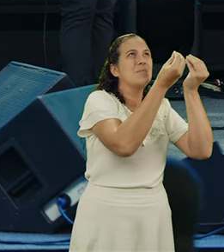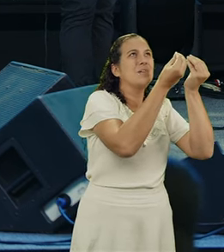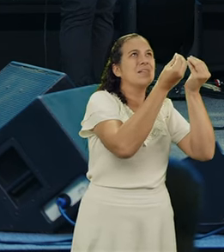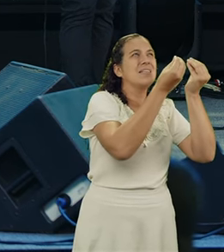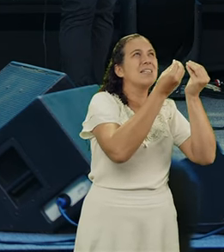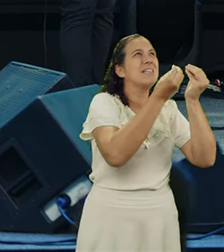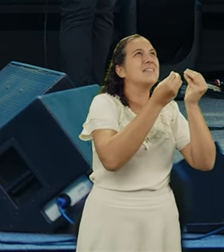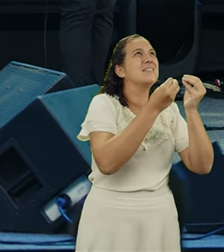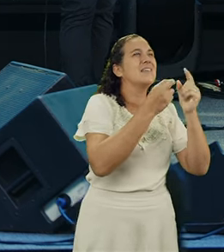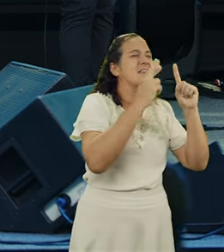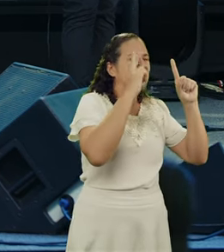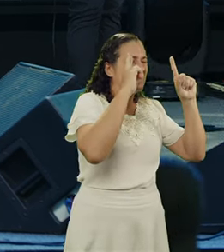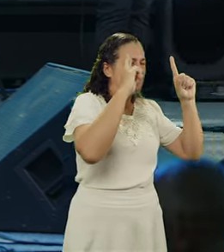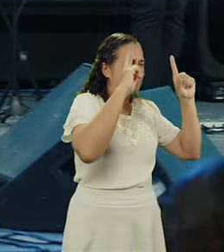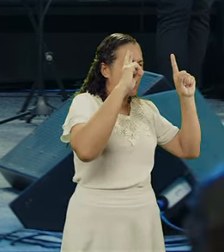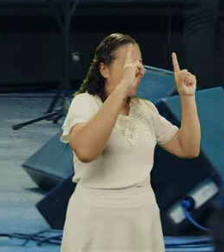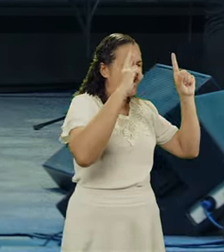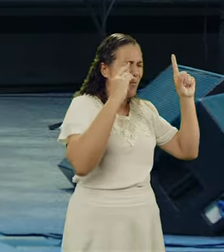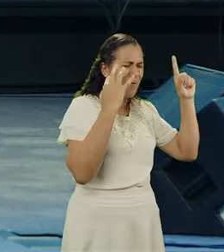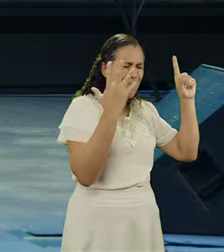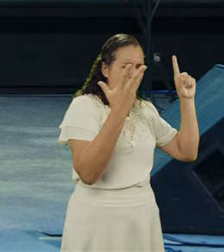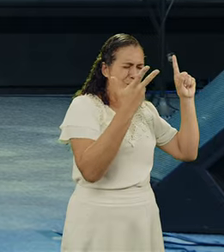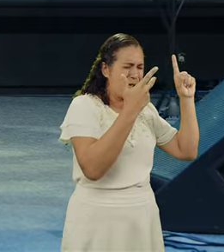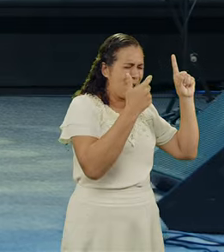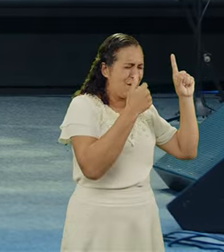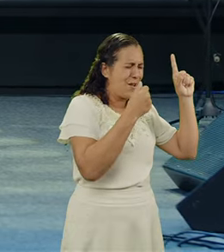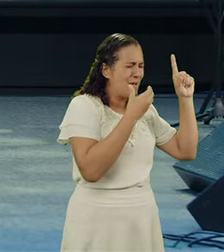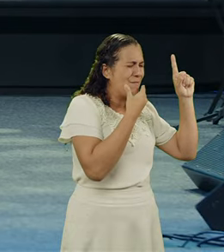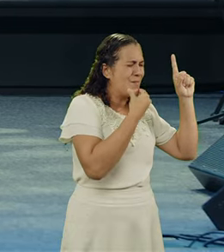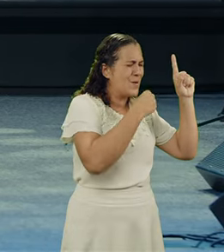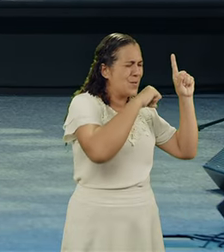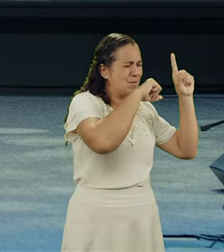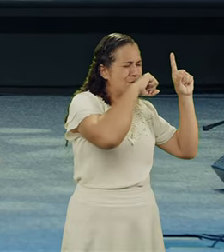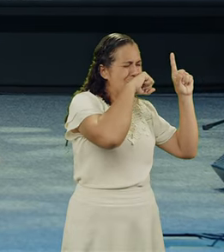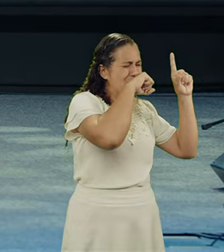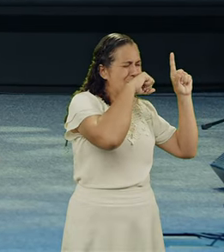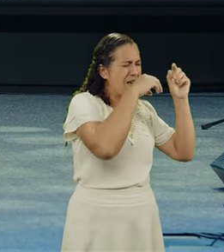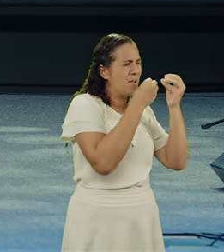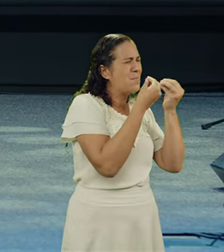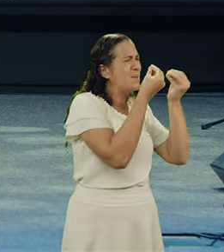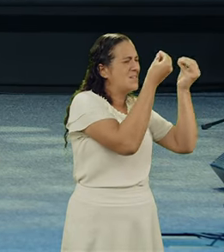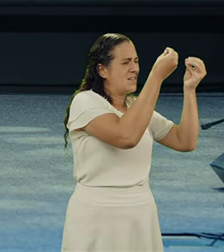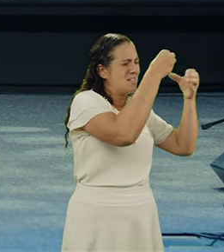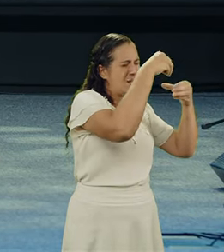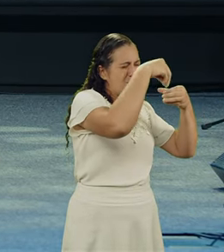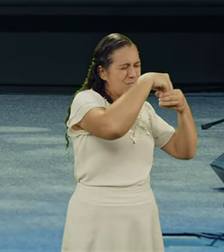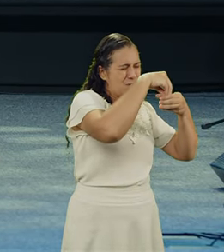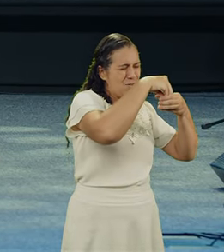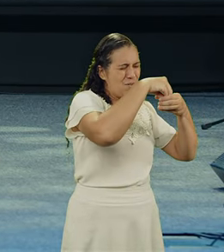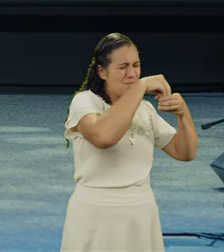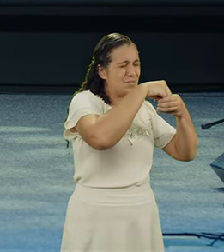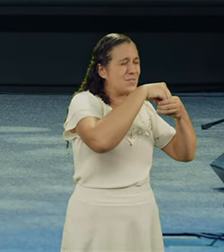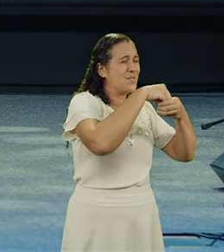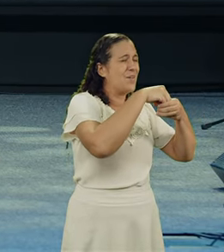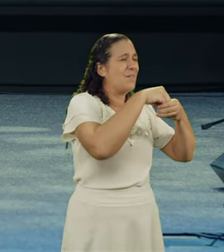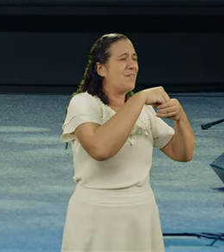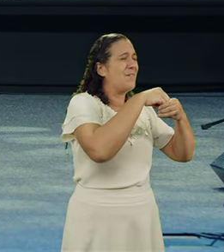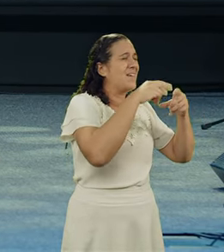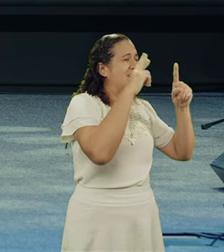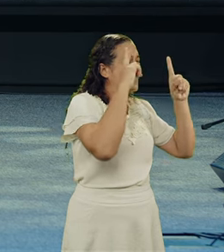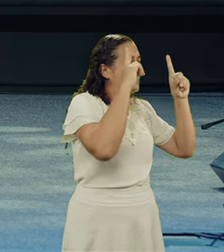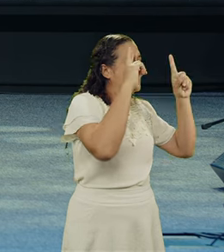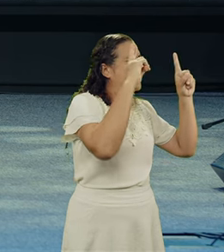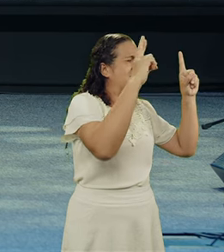Deus, maravilhoso Pai, apresentamos nesse momento, Senhor, a nossa oferta, o nosso voto. Senhor, amado e Senhor